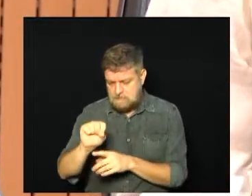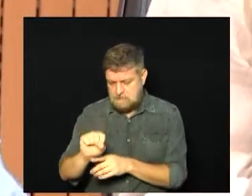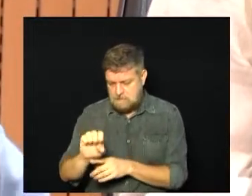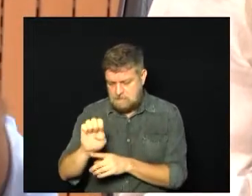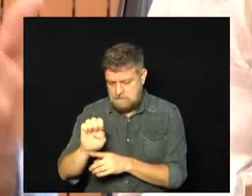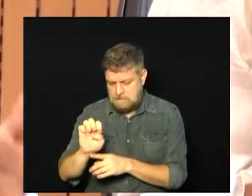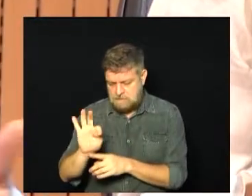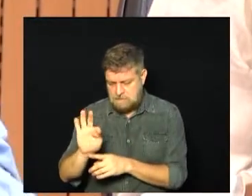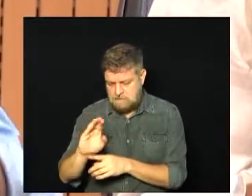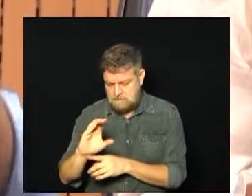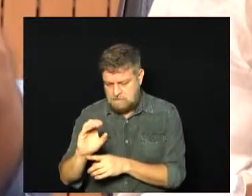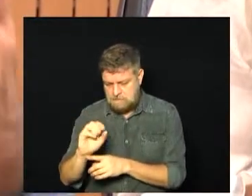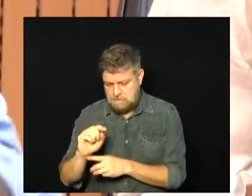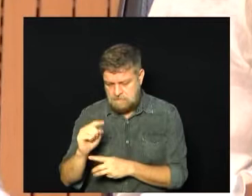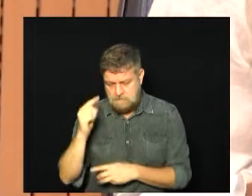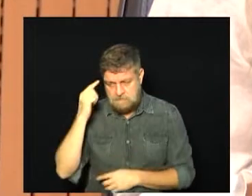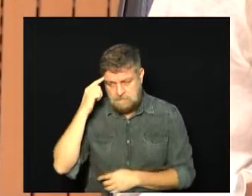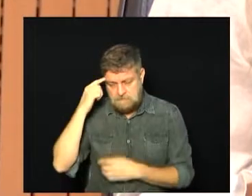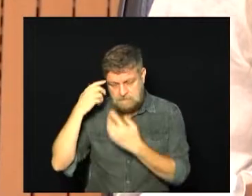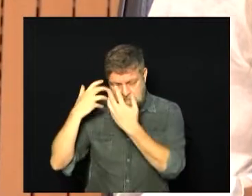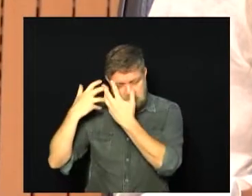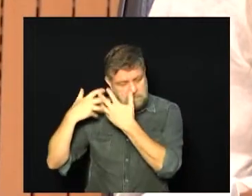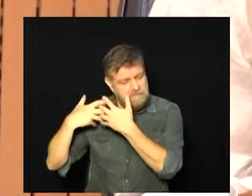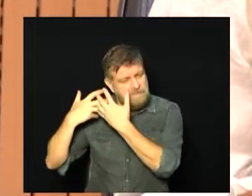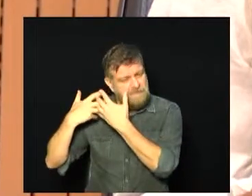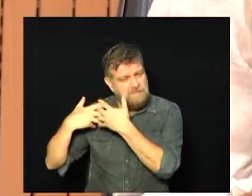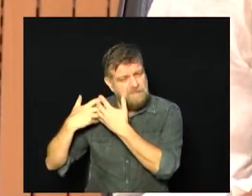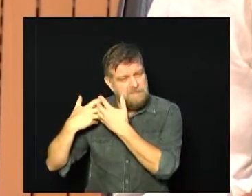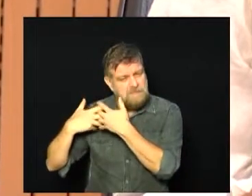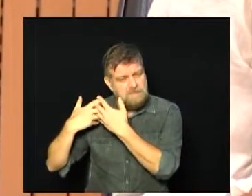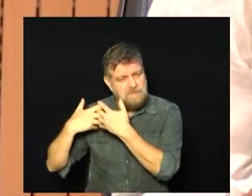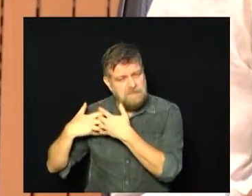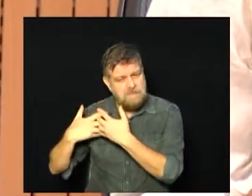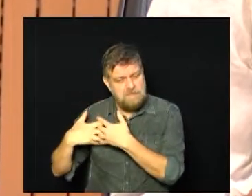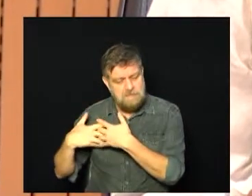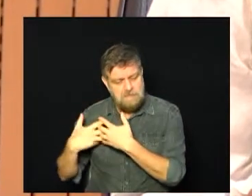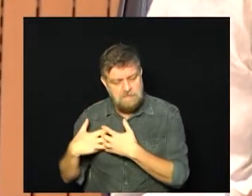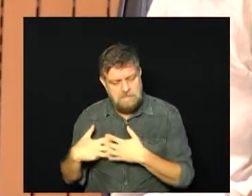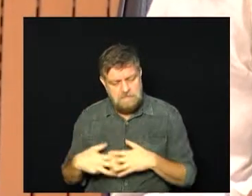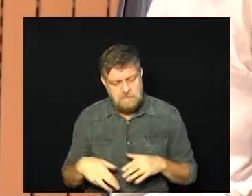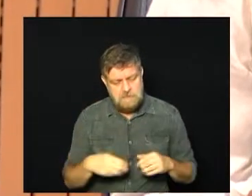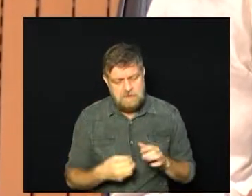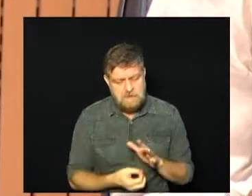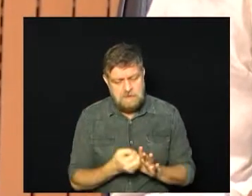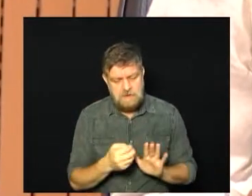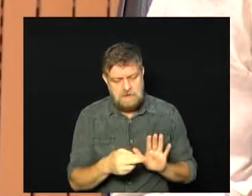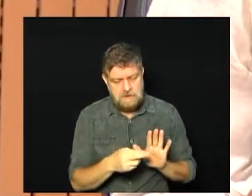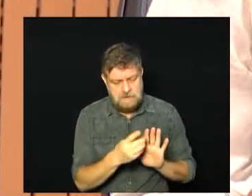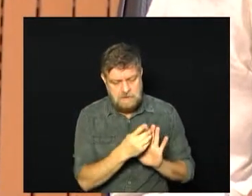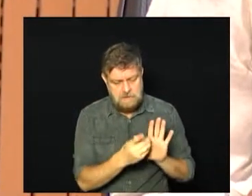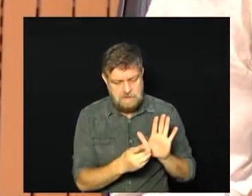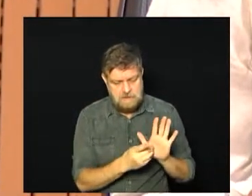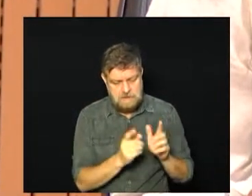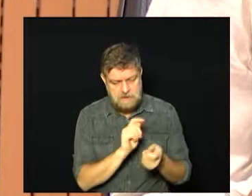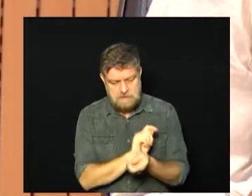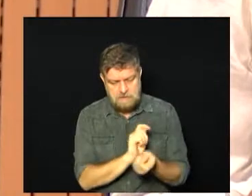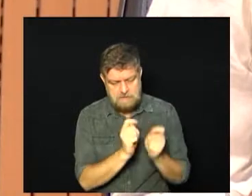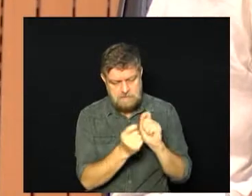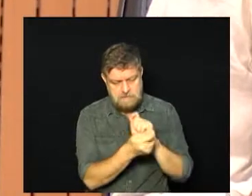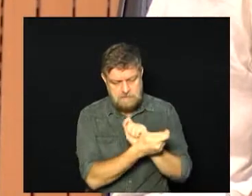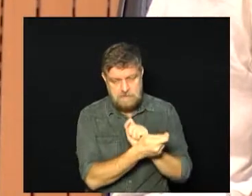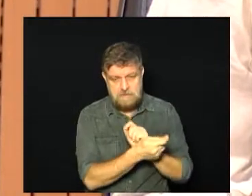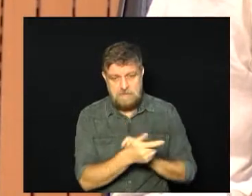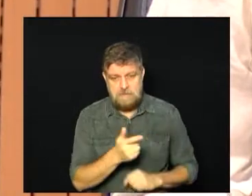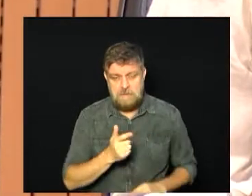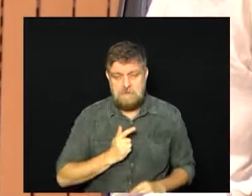está pensando na regulamentação, na alteração do decreto de regulamentação,